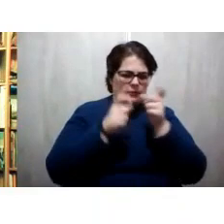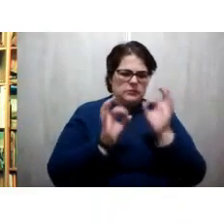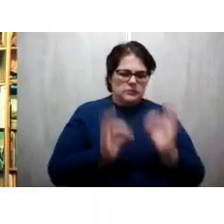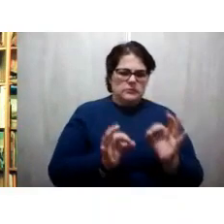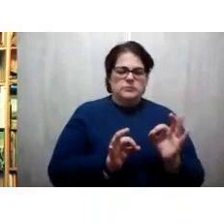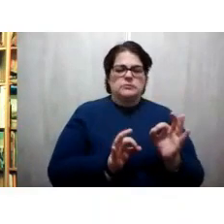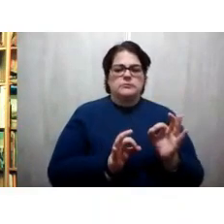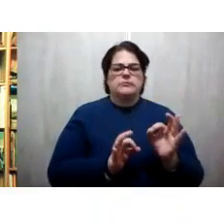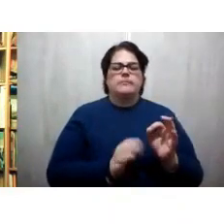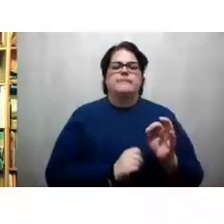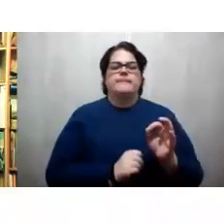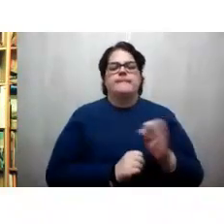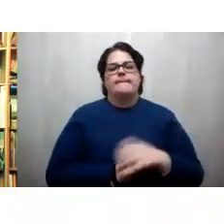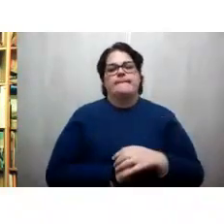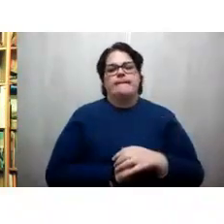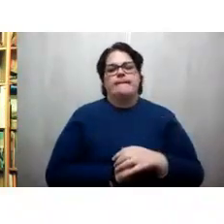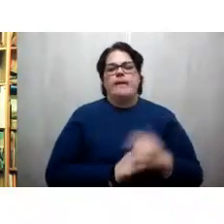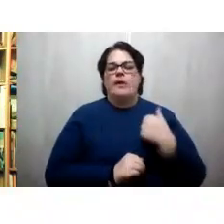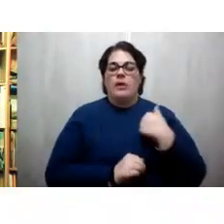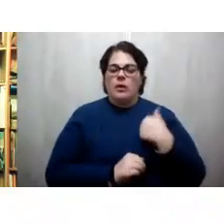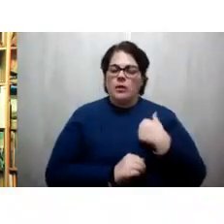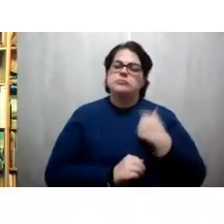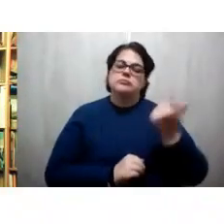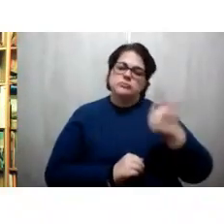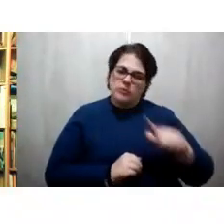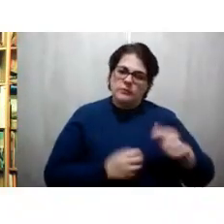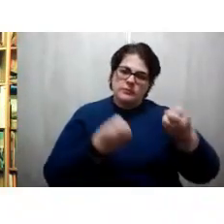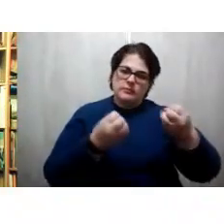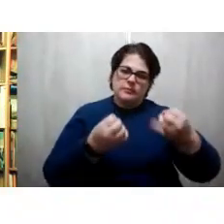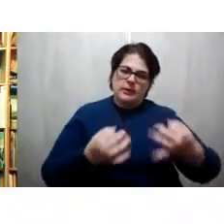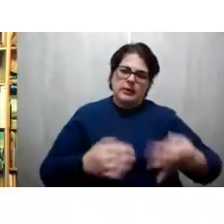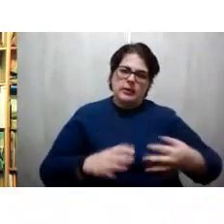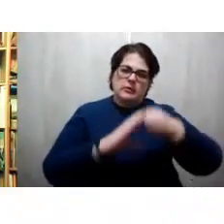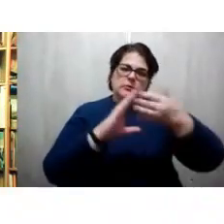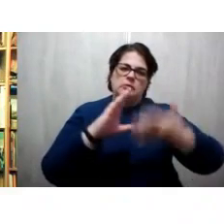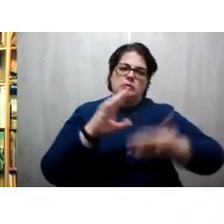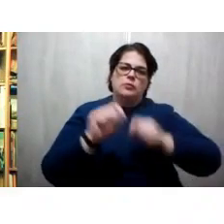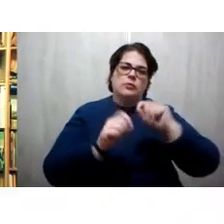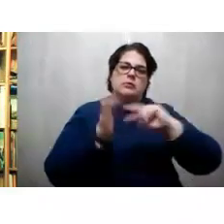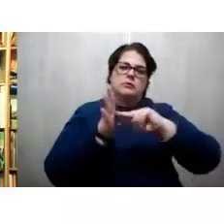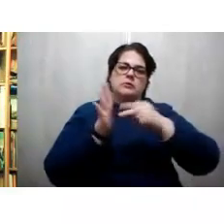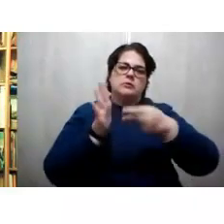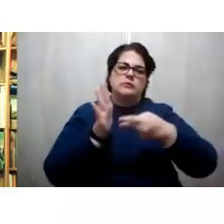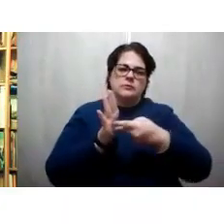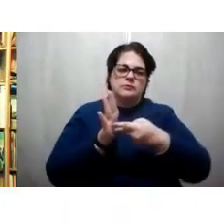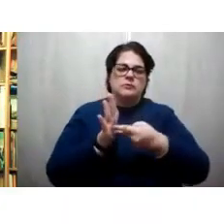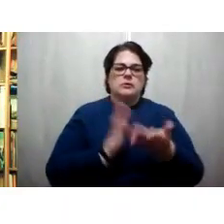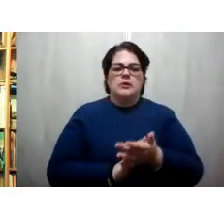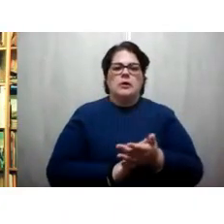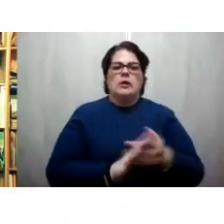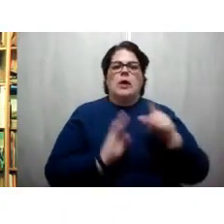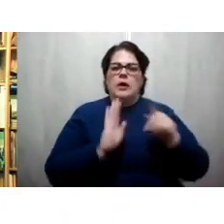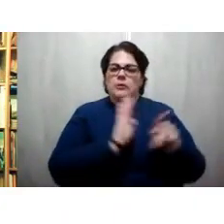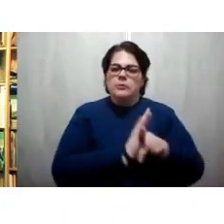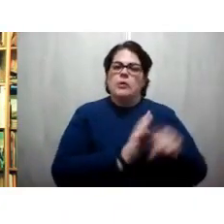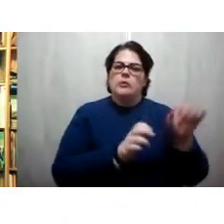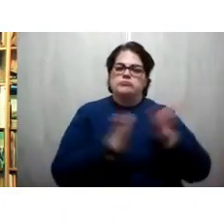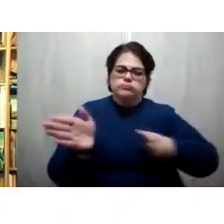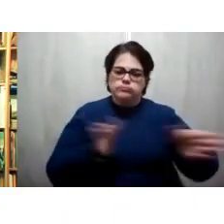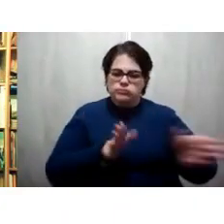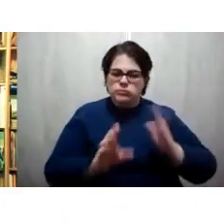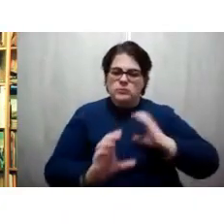mas eu vou voltar a definir o que é a audiodescrição. É um recurso de acessibilidade